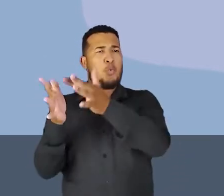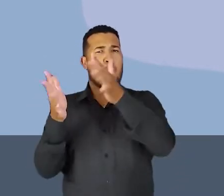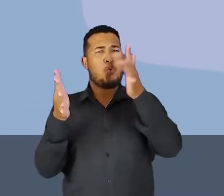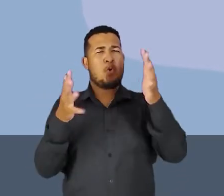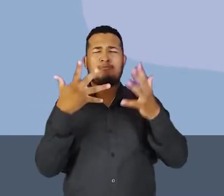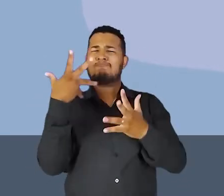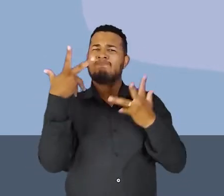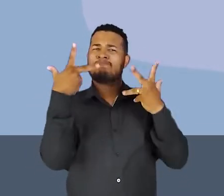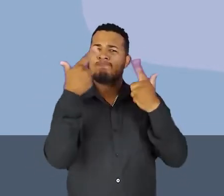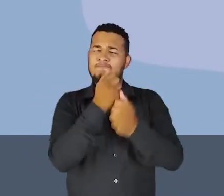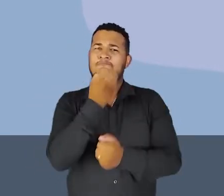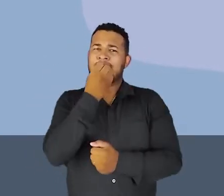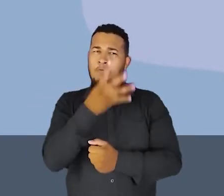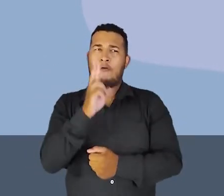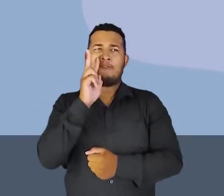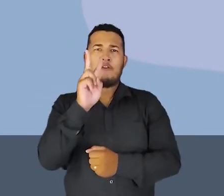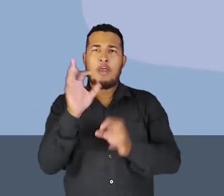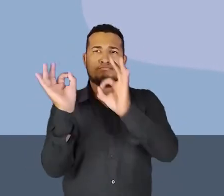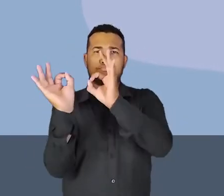a pena.